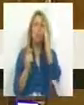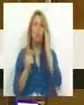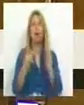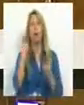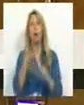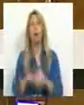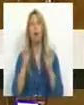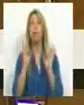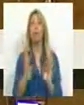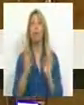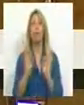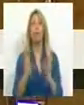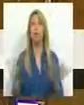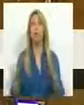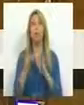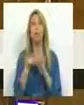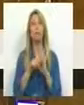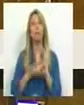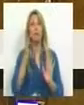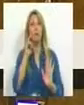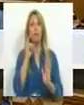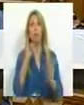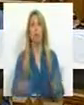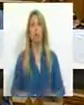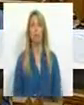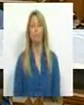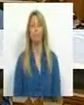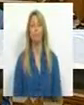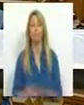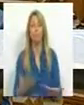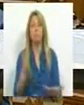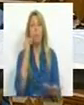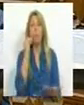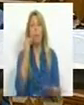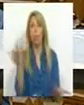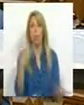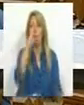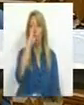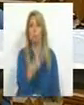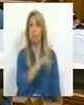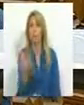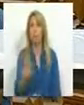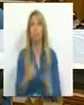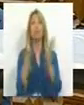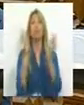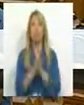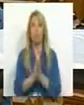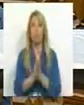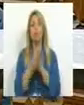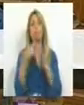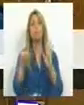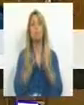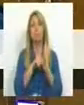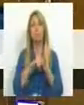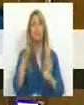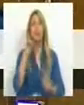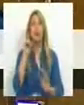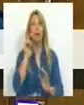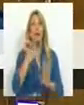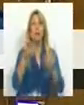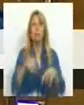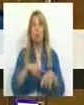votaram favoravelmente a cláusula de salvaguarda. Como é do conhecimento de todos, a vigência desta cláusula de salvaguarda terminou